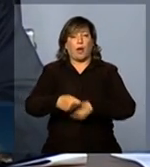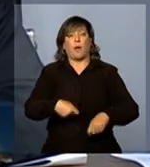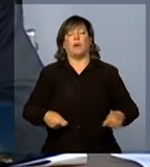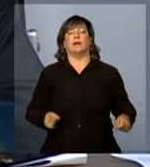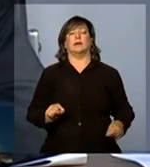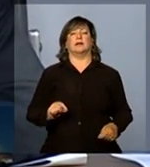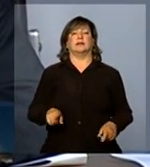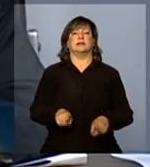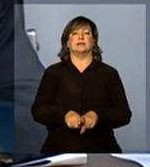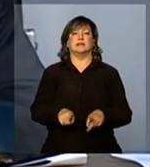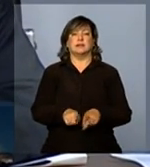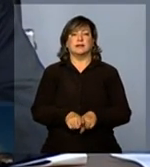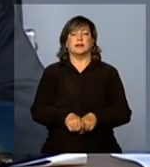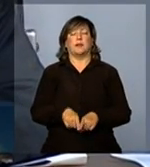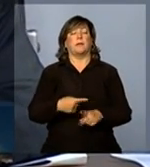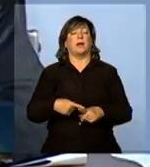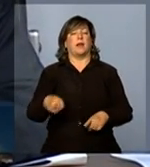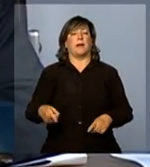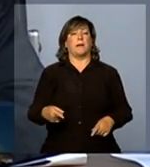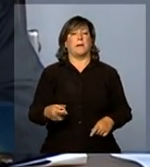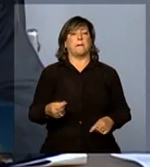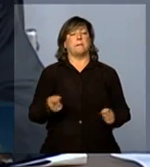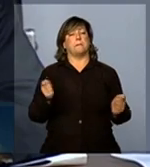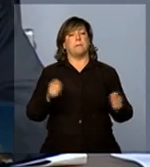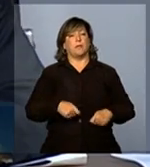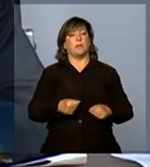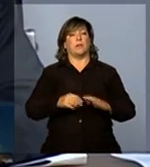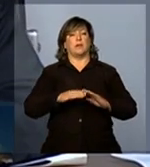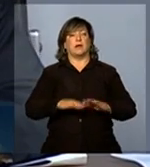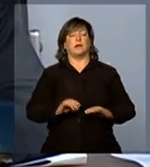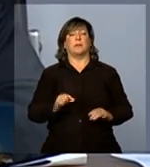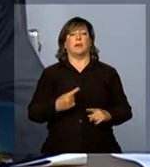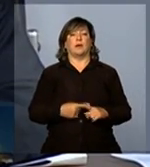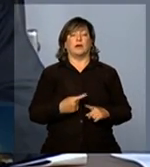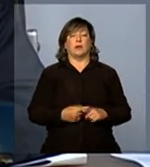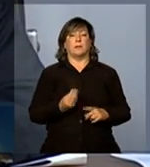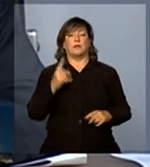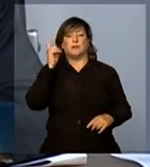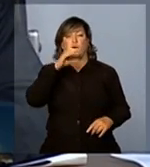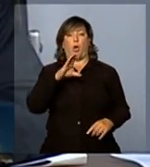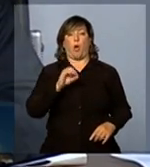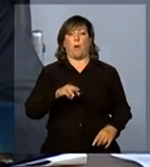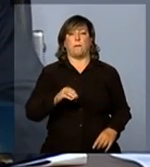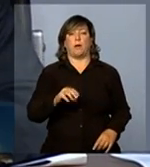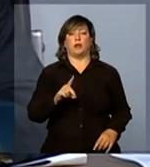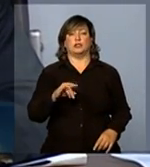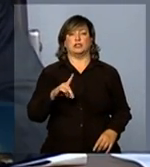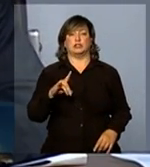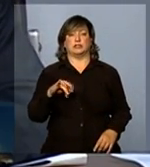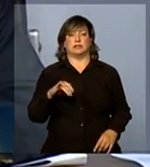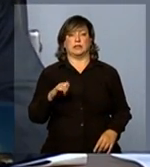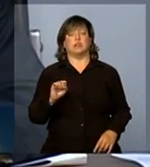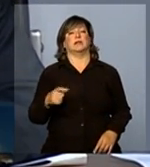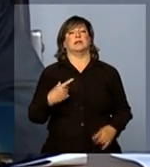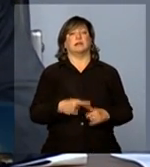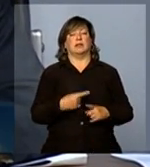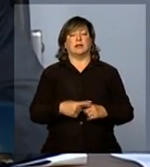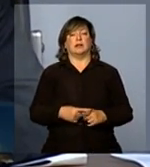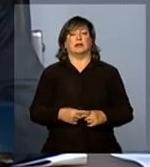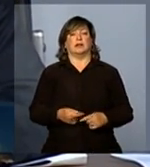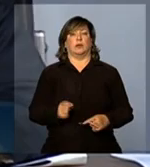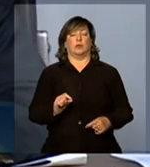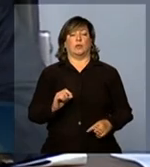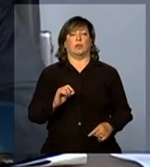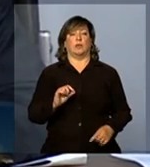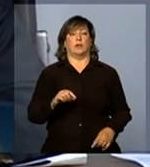de commodities agrícolas alimentares. Então, você continua tendo uma demanda alta de alimentos. E o Brasil